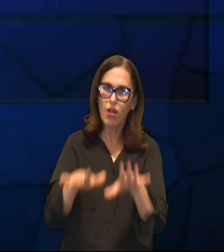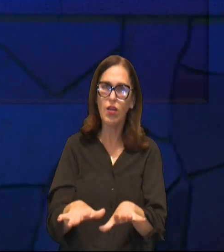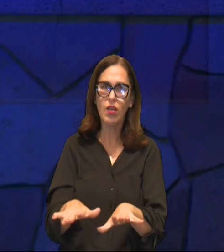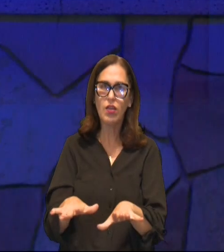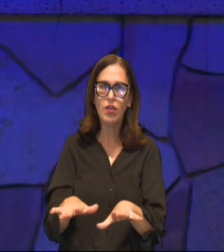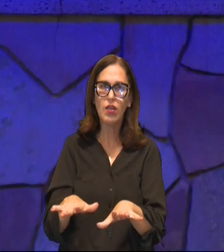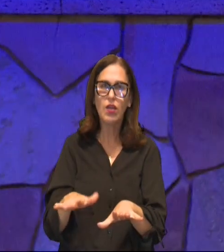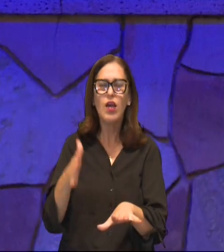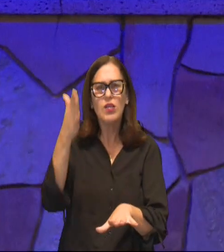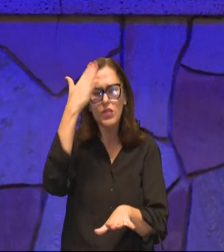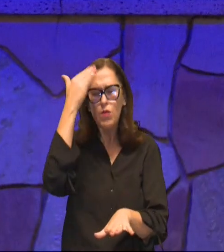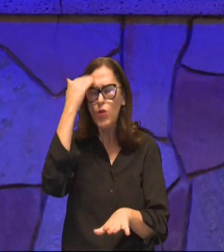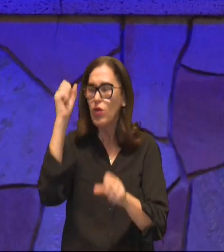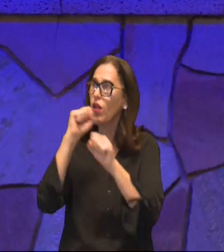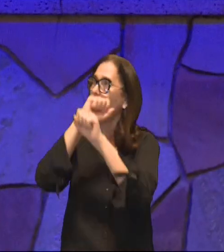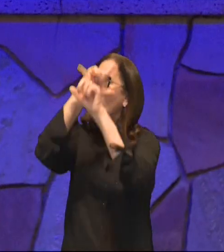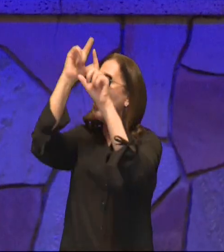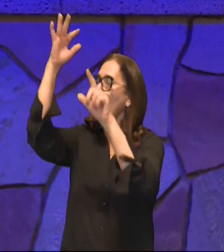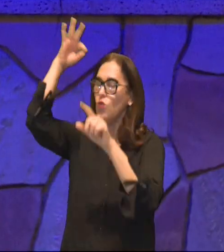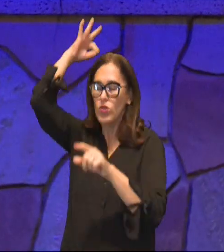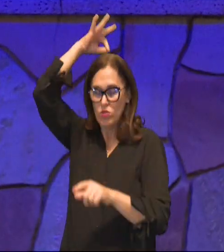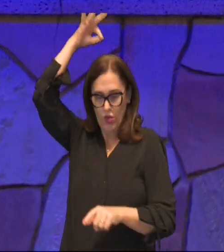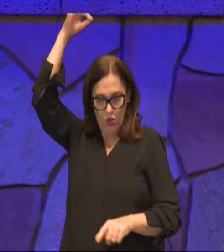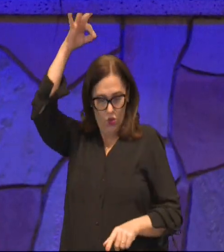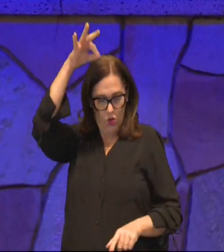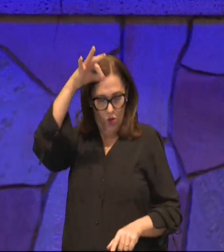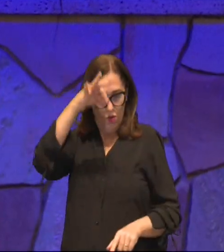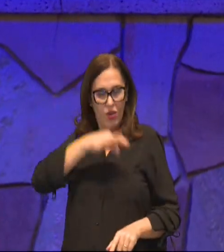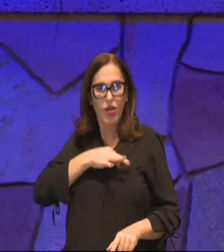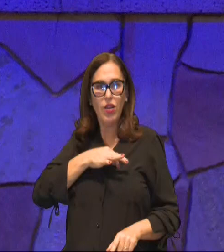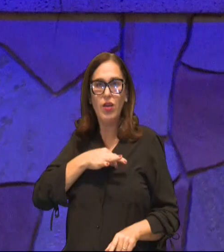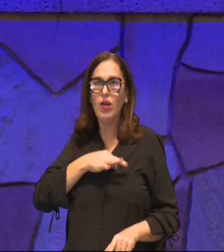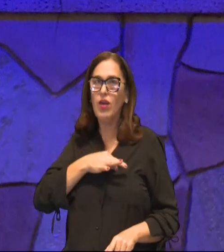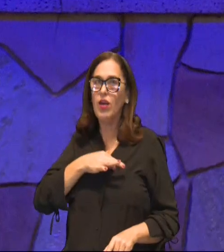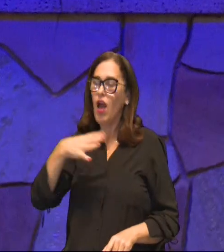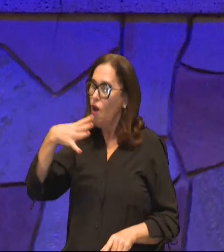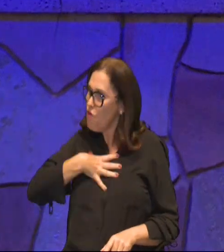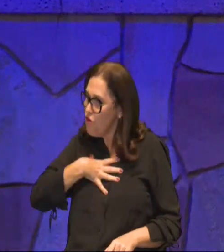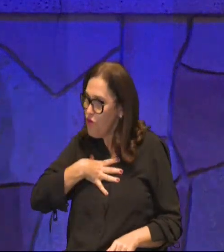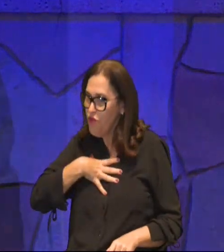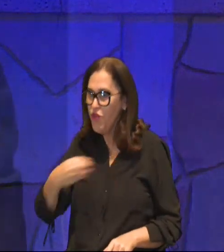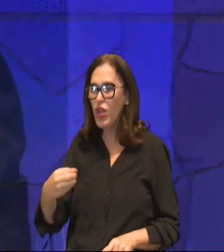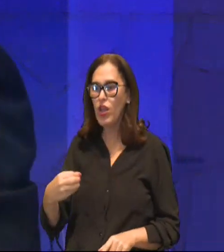o que eu entendi claramente do Espírito naquele momento? Meu filho,